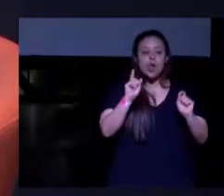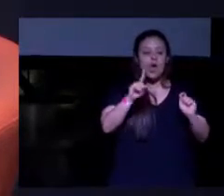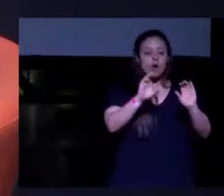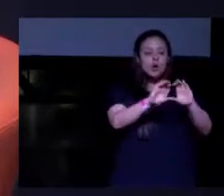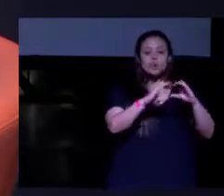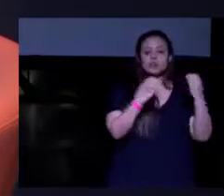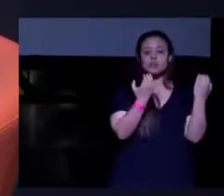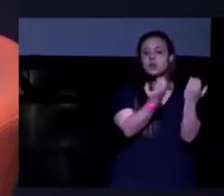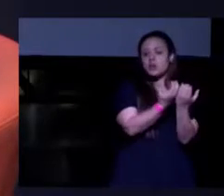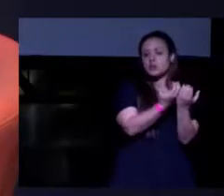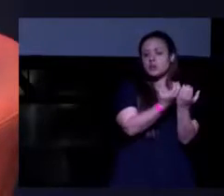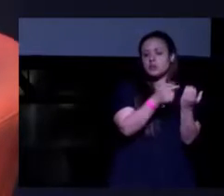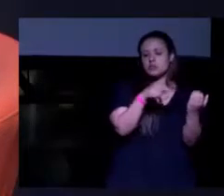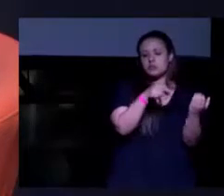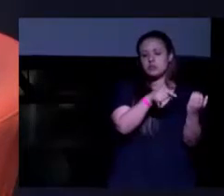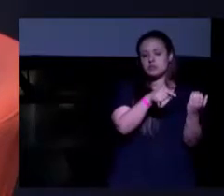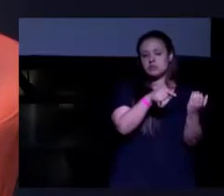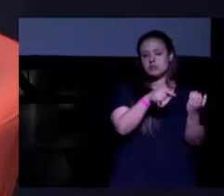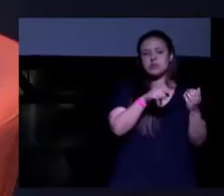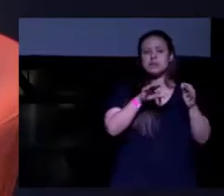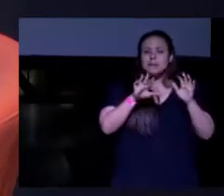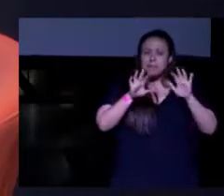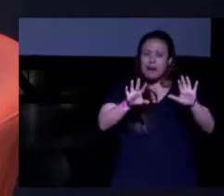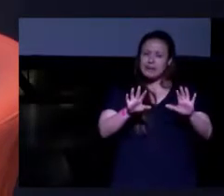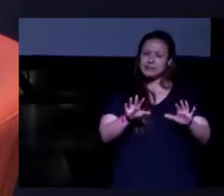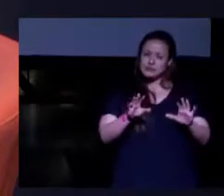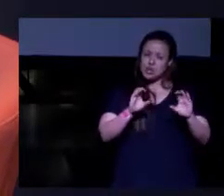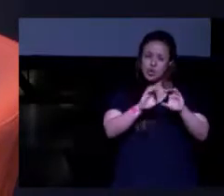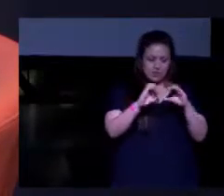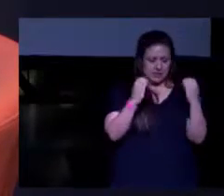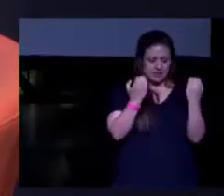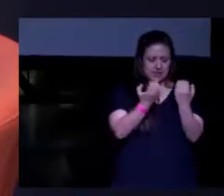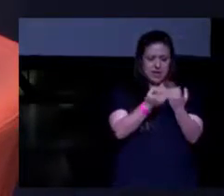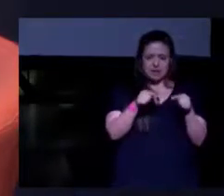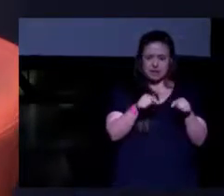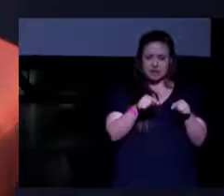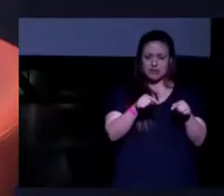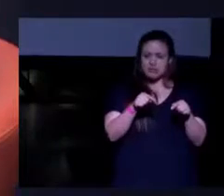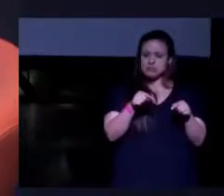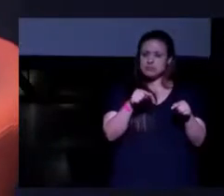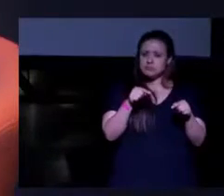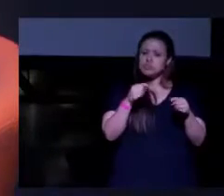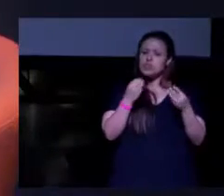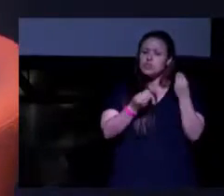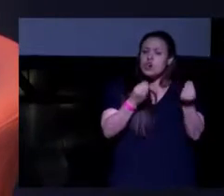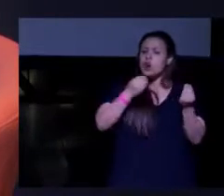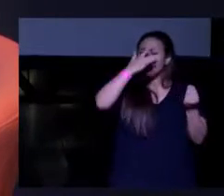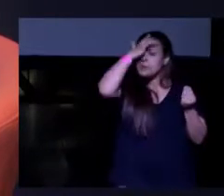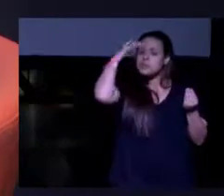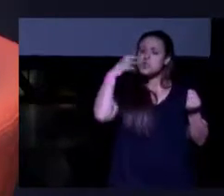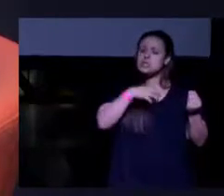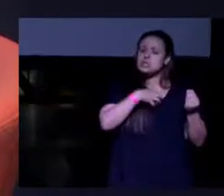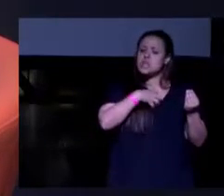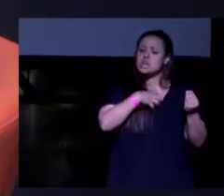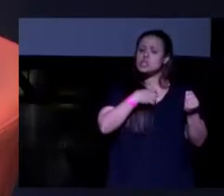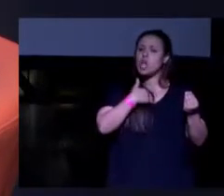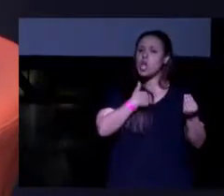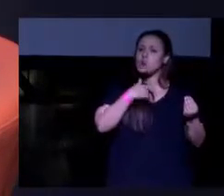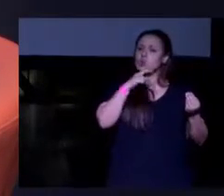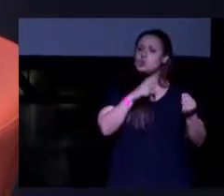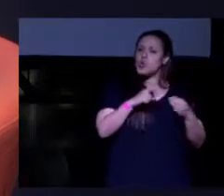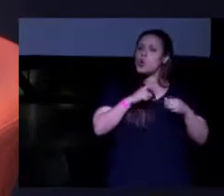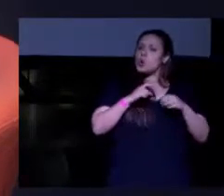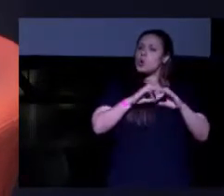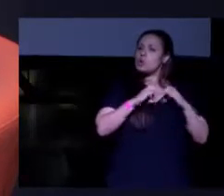que faz algumas pessoas se sentirem mais parte de uma comunidade e não tanto de outras? E, resumidamente,